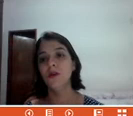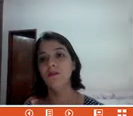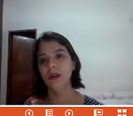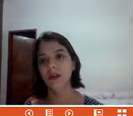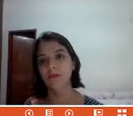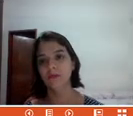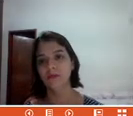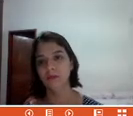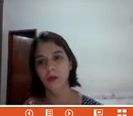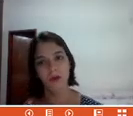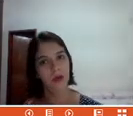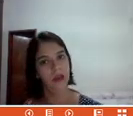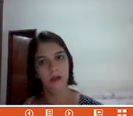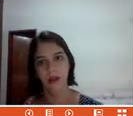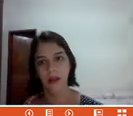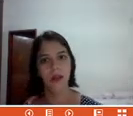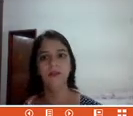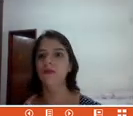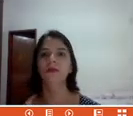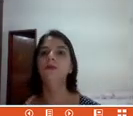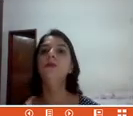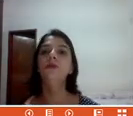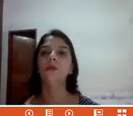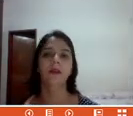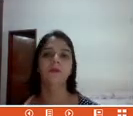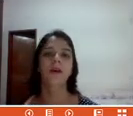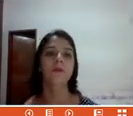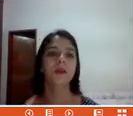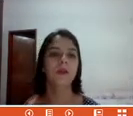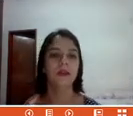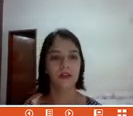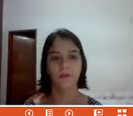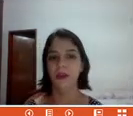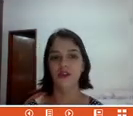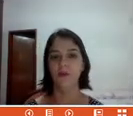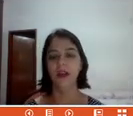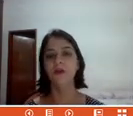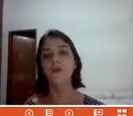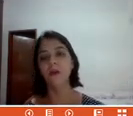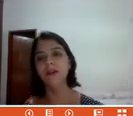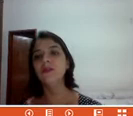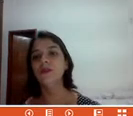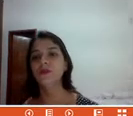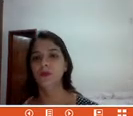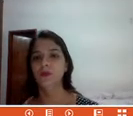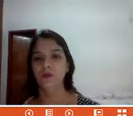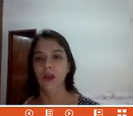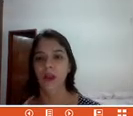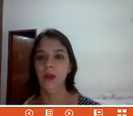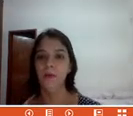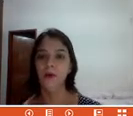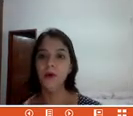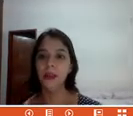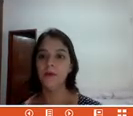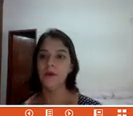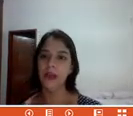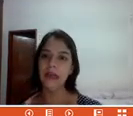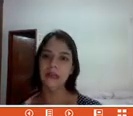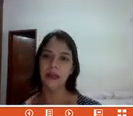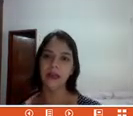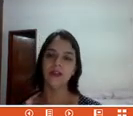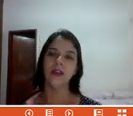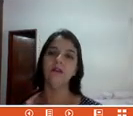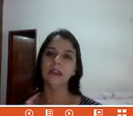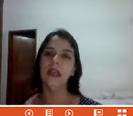foi proibida. Proibida em todo o mundo. Ela não foi proibida somente em Milão, mas em todo o mundo. Por quê? Porque